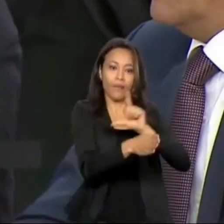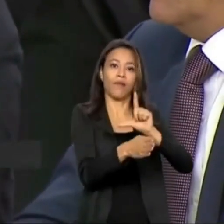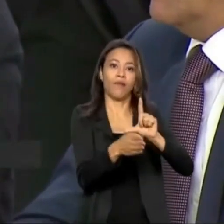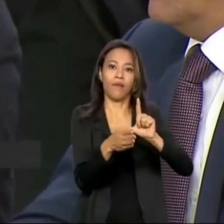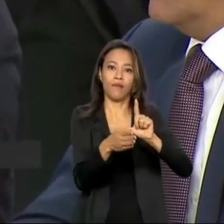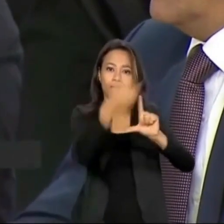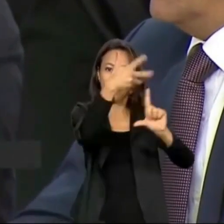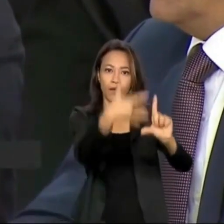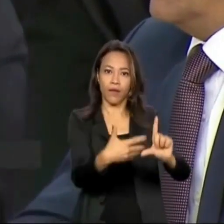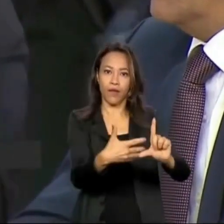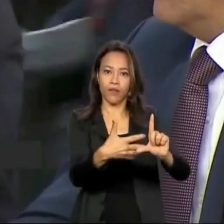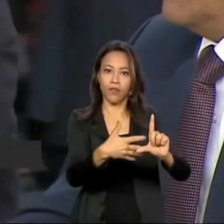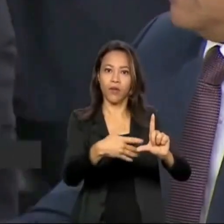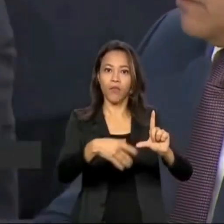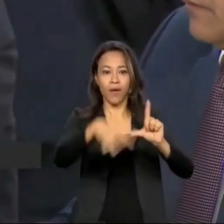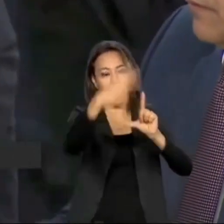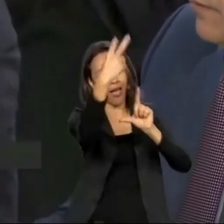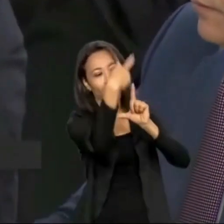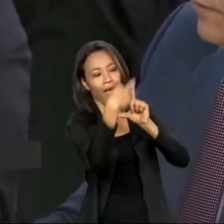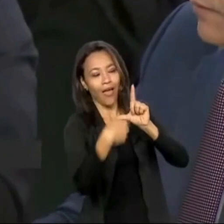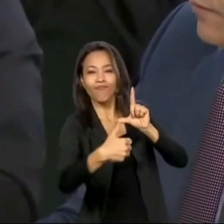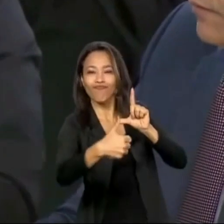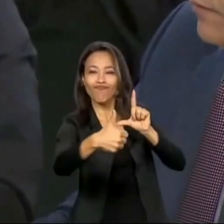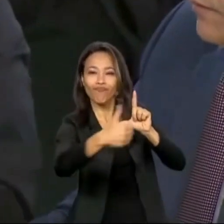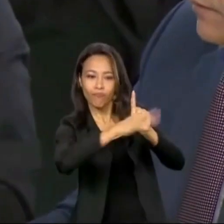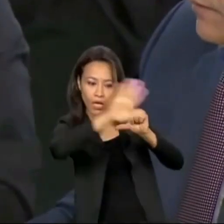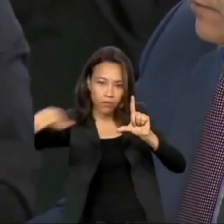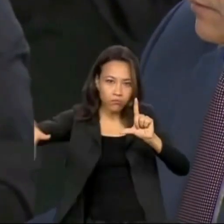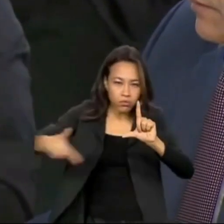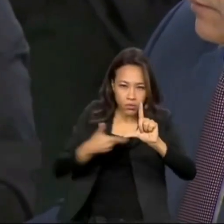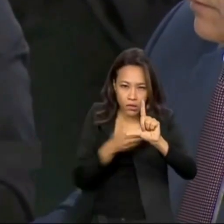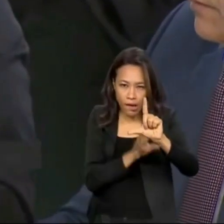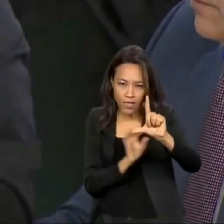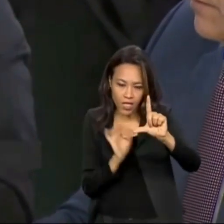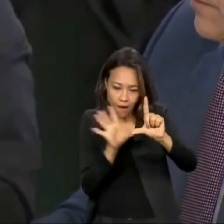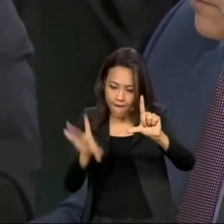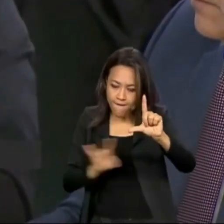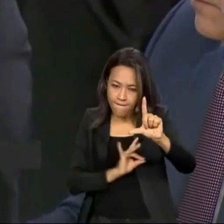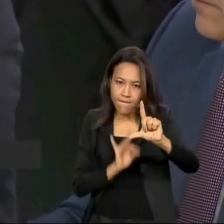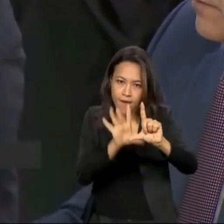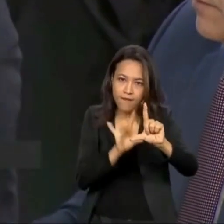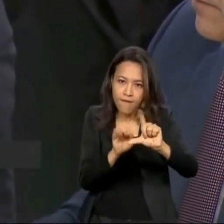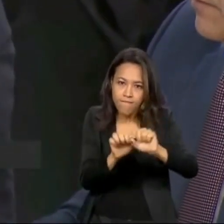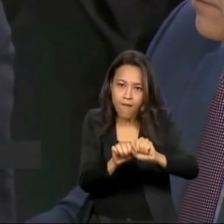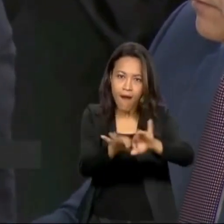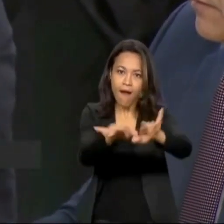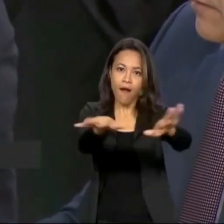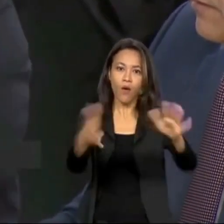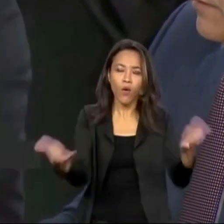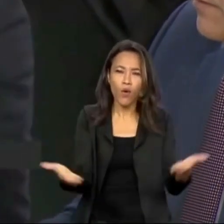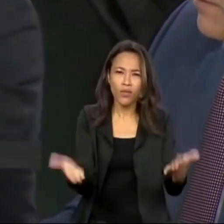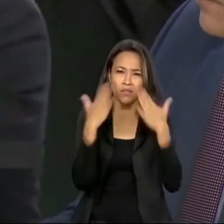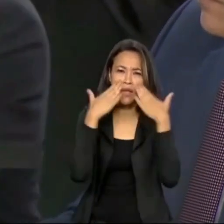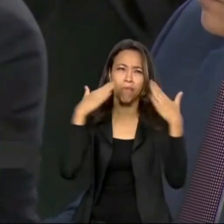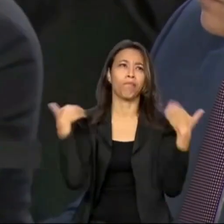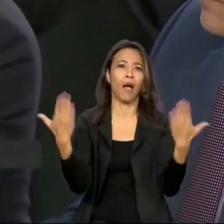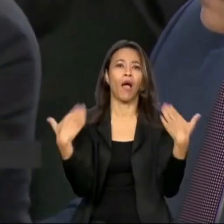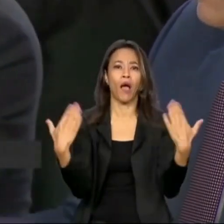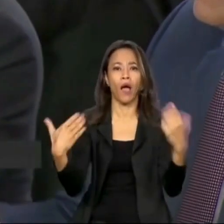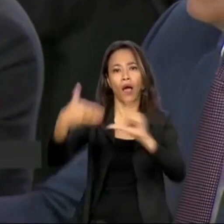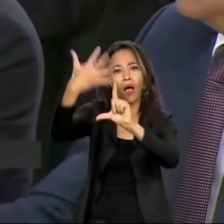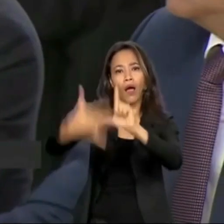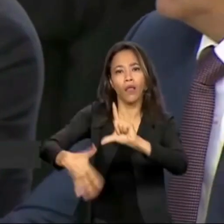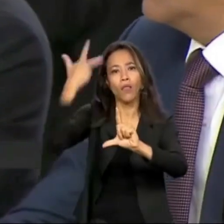chegar àquelas pessoas que estavam divulgando. Hoje, é na rede social normal, é no